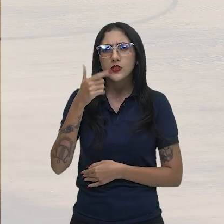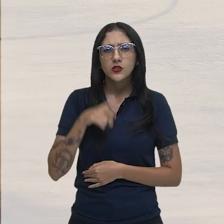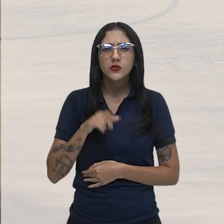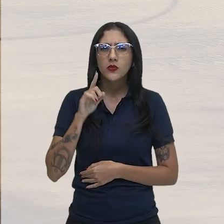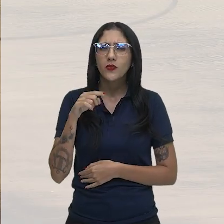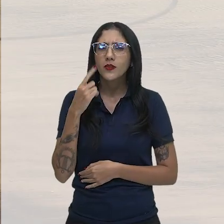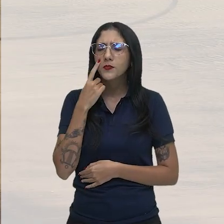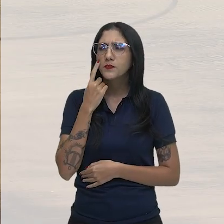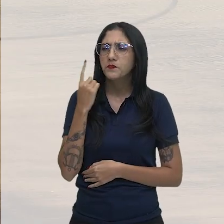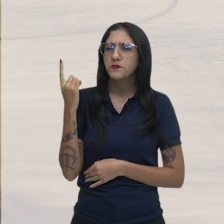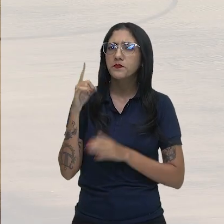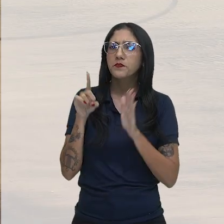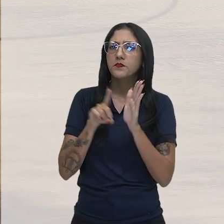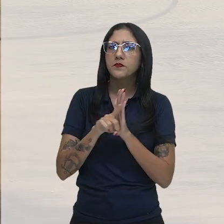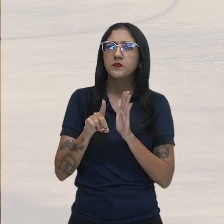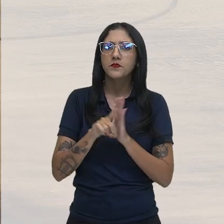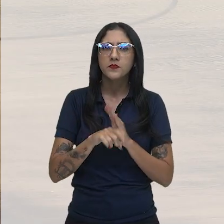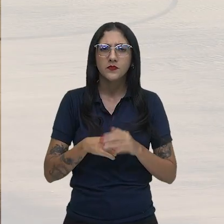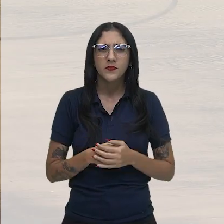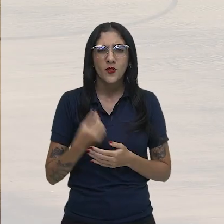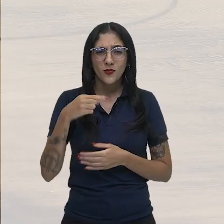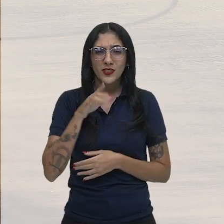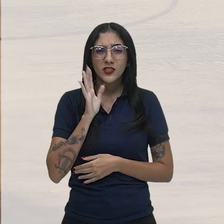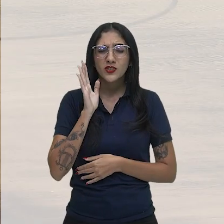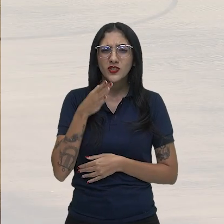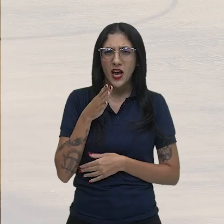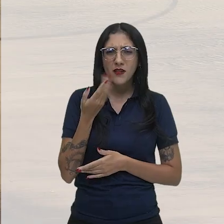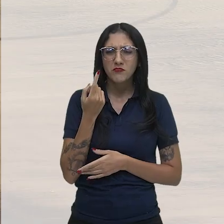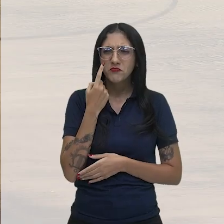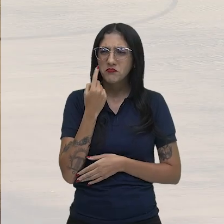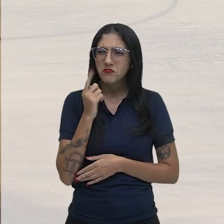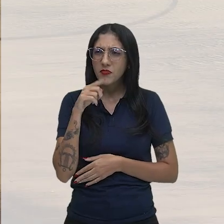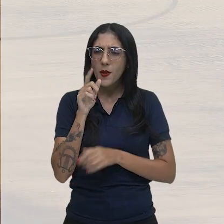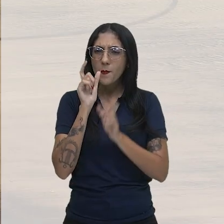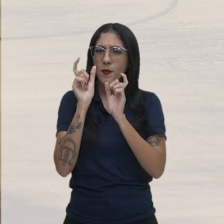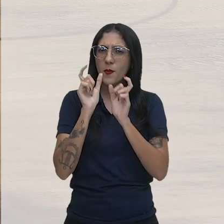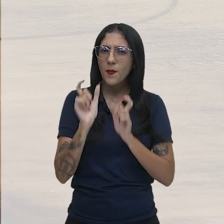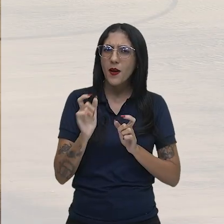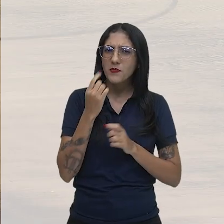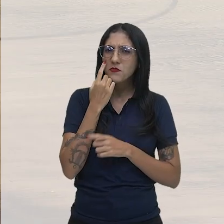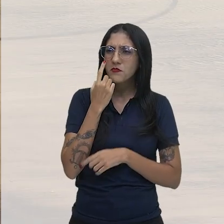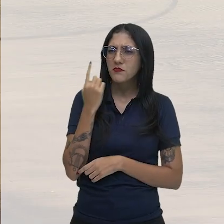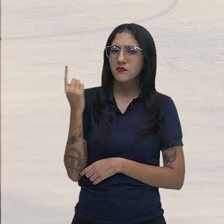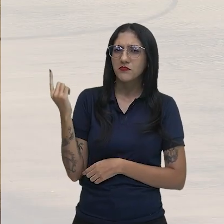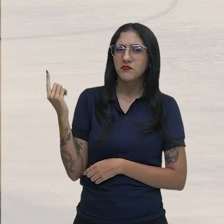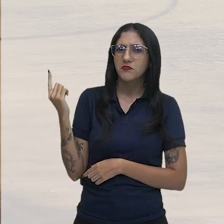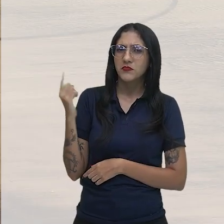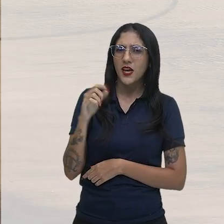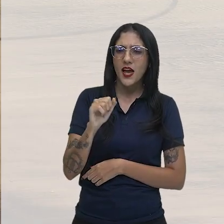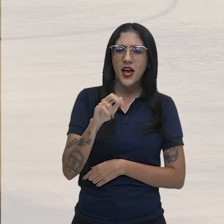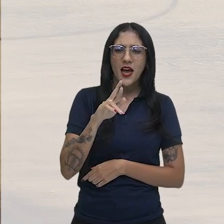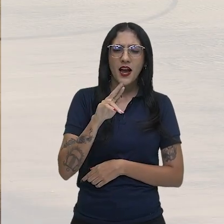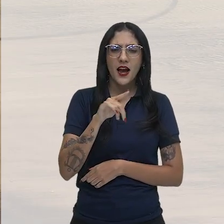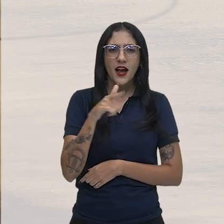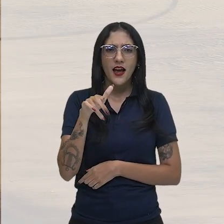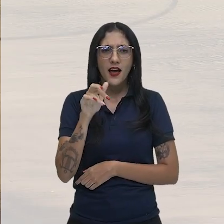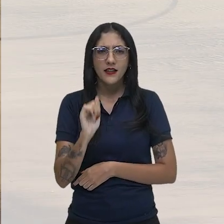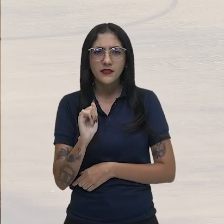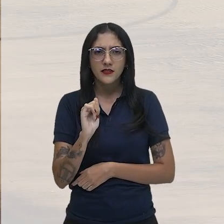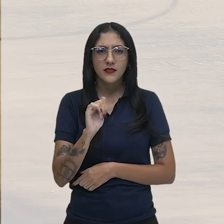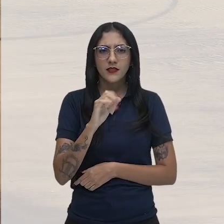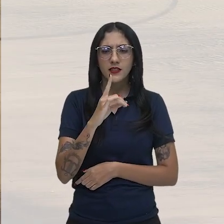essa pergunta. Você já escutou alguma dessas palavras? Agarrada,